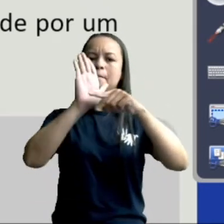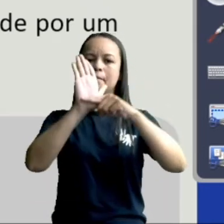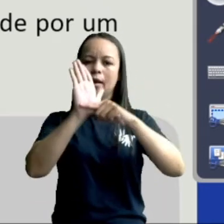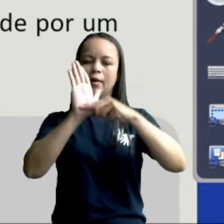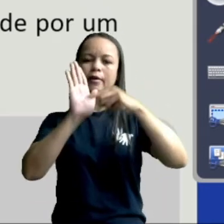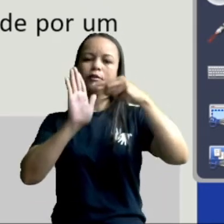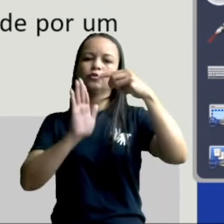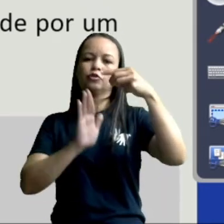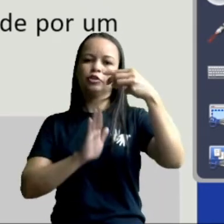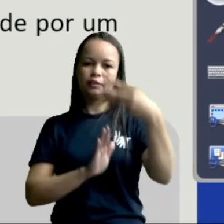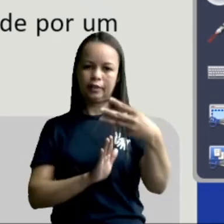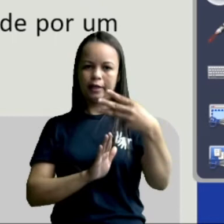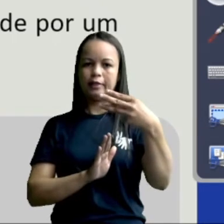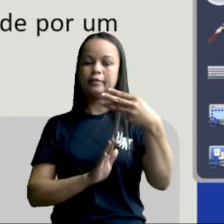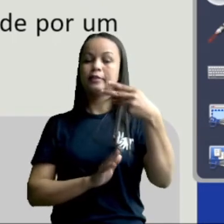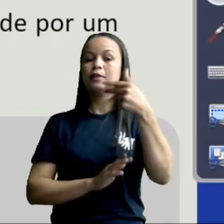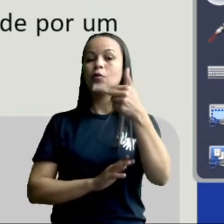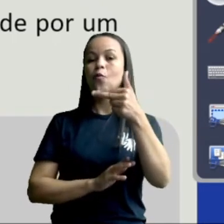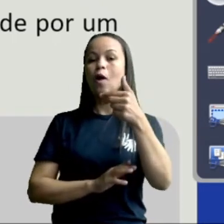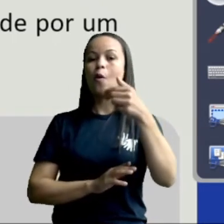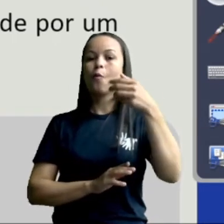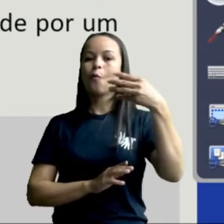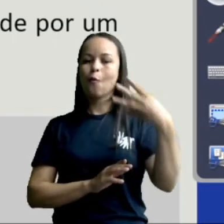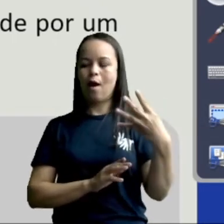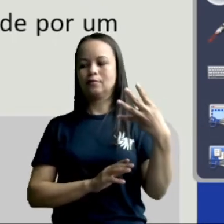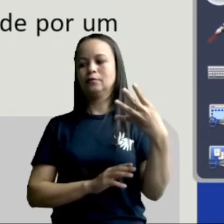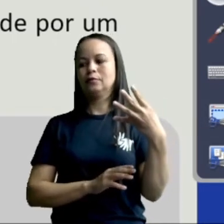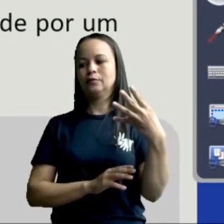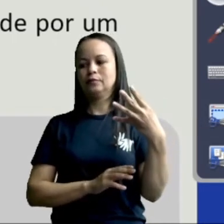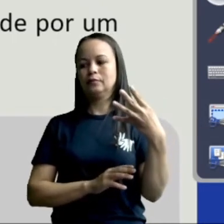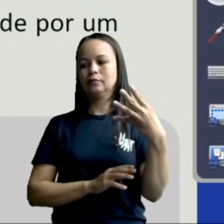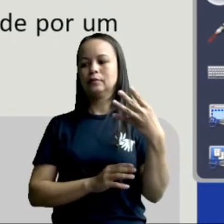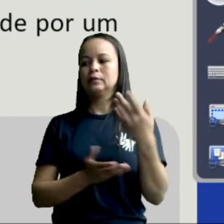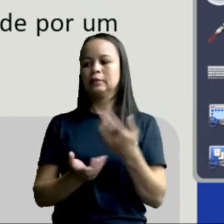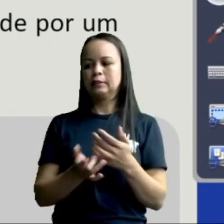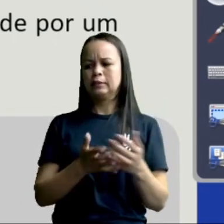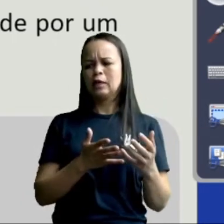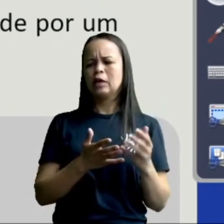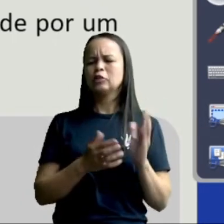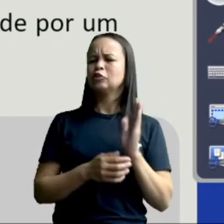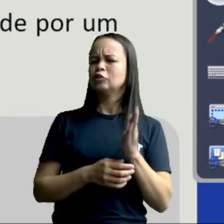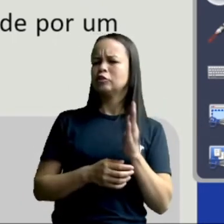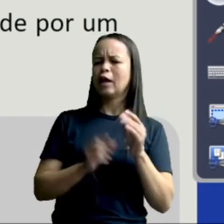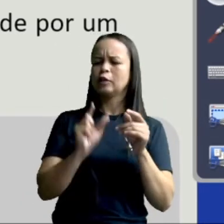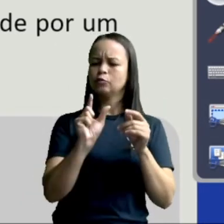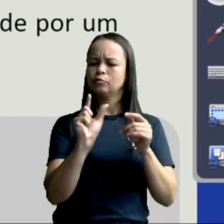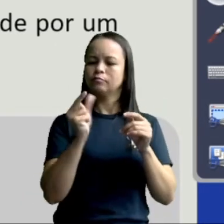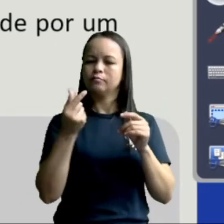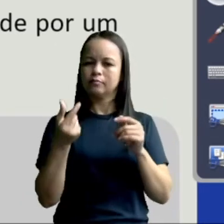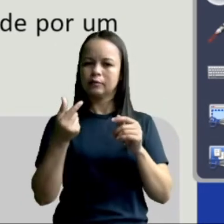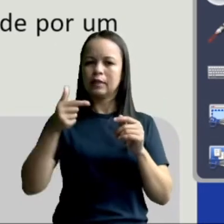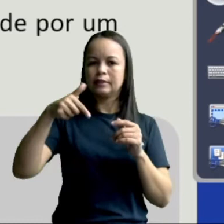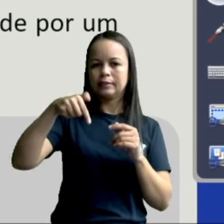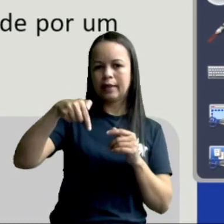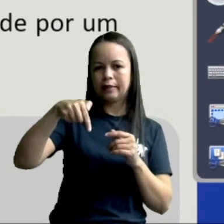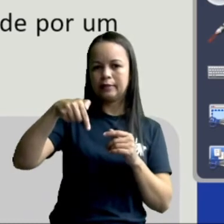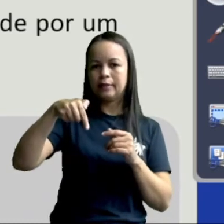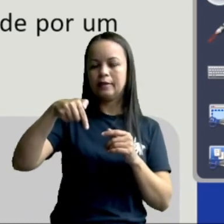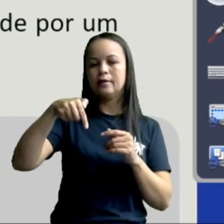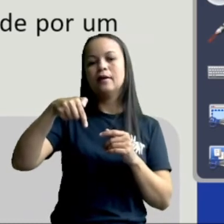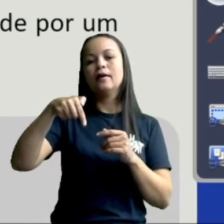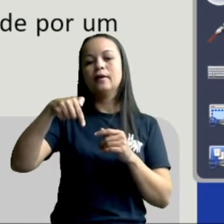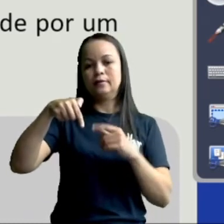em 4 do lado de cá, né? Já do lado de cá, nós tínhamos